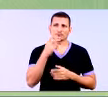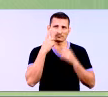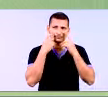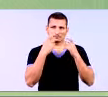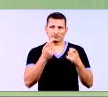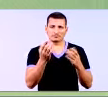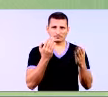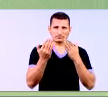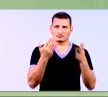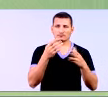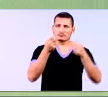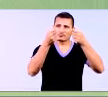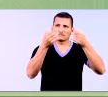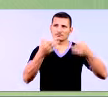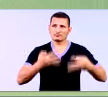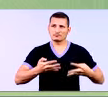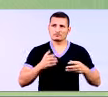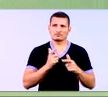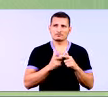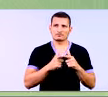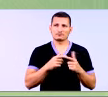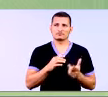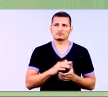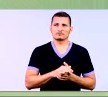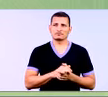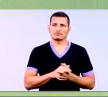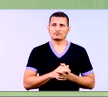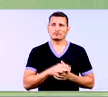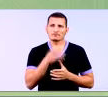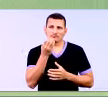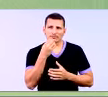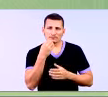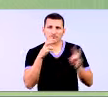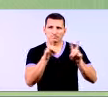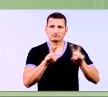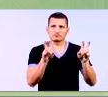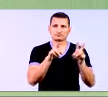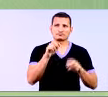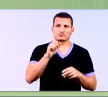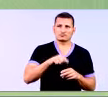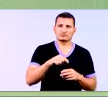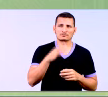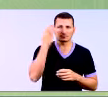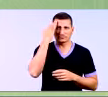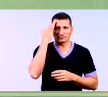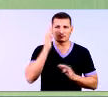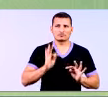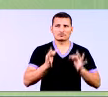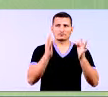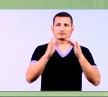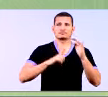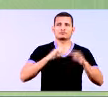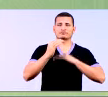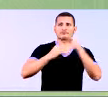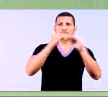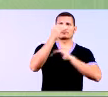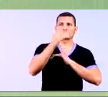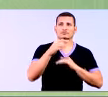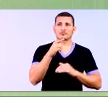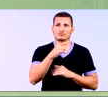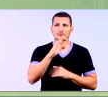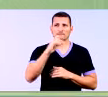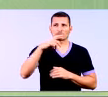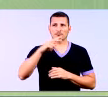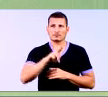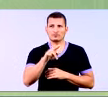porque o ponto fraco do computador, na verdade, a gente sabe que aqui a tecnologia avançou muito. Aqui, ó, com